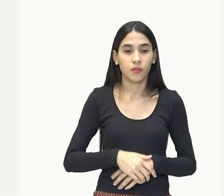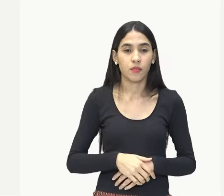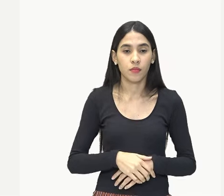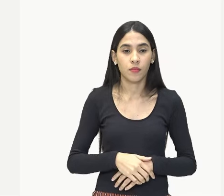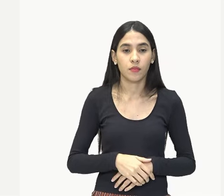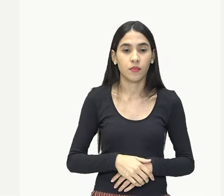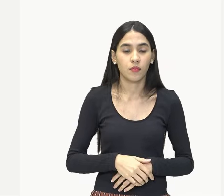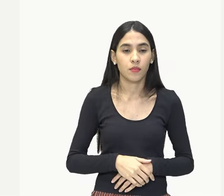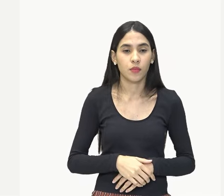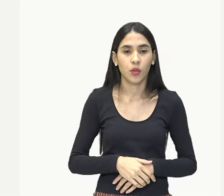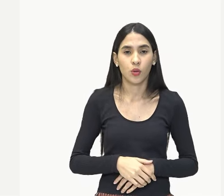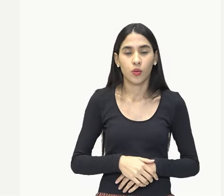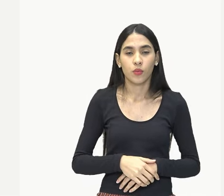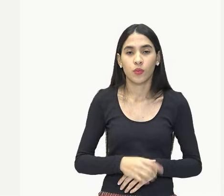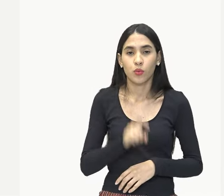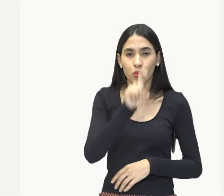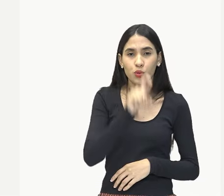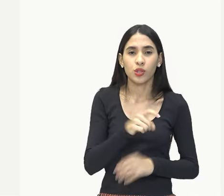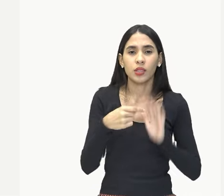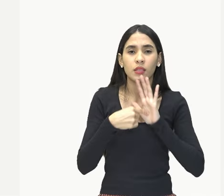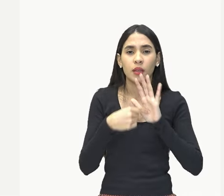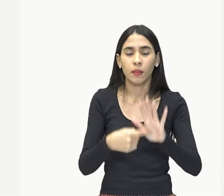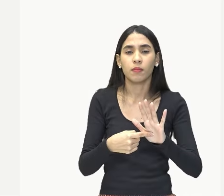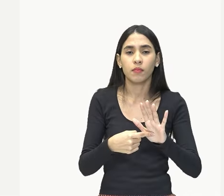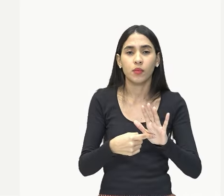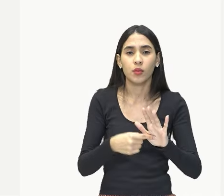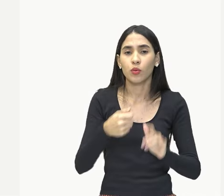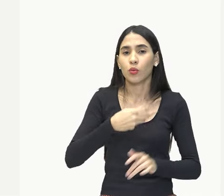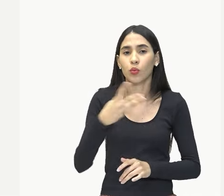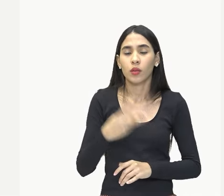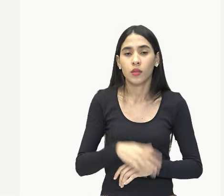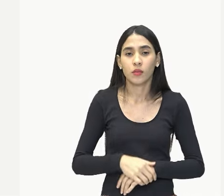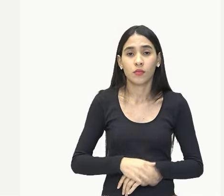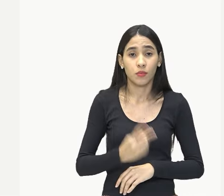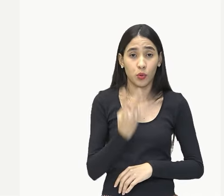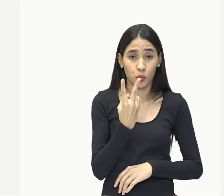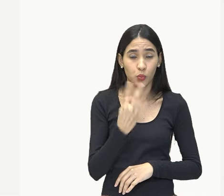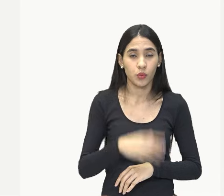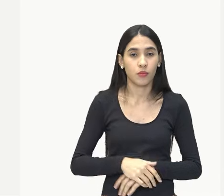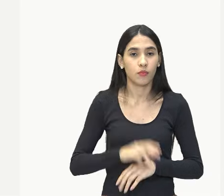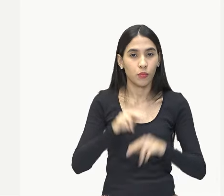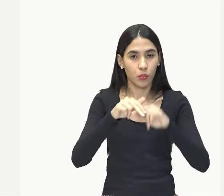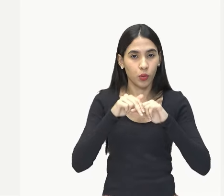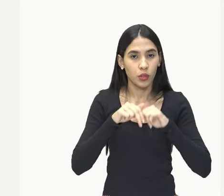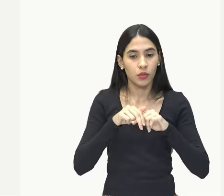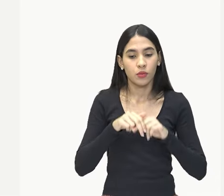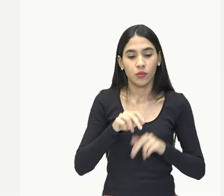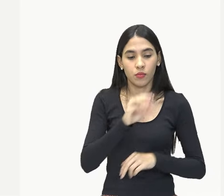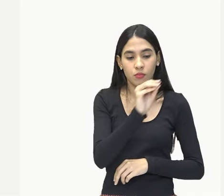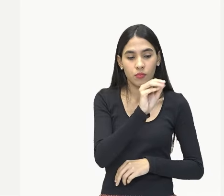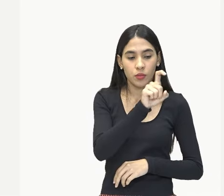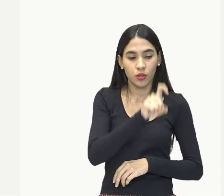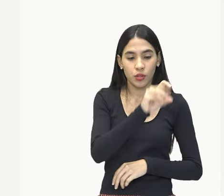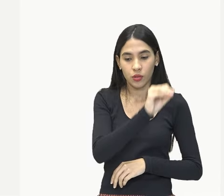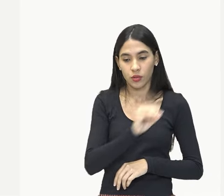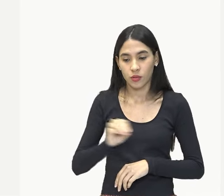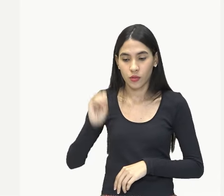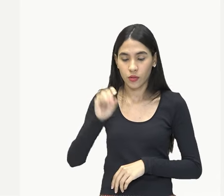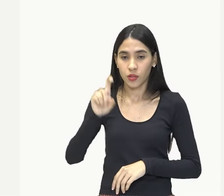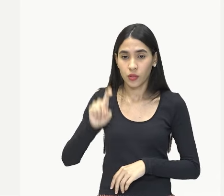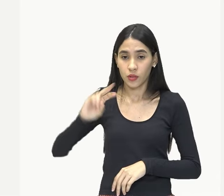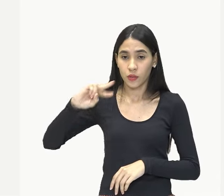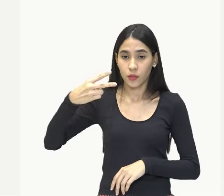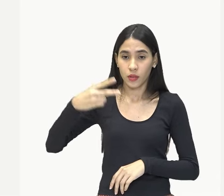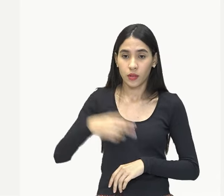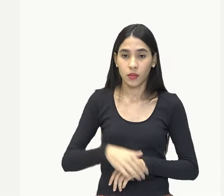apareceu quantas vezes aqui nessa multiplicação? 2, então x ao quadrado. Lembra dos dois exemplos aqui em